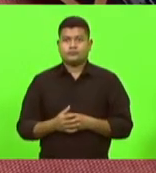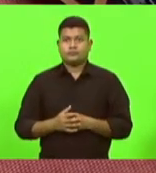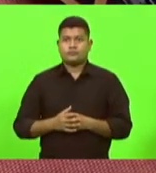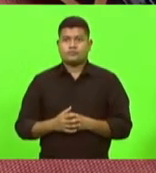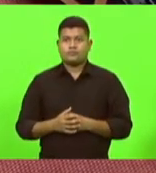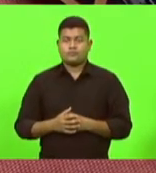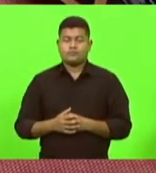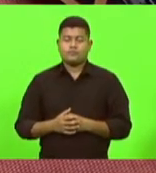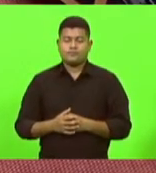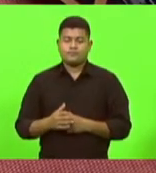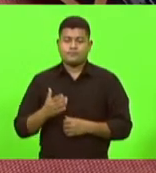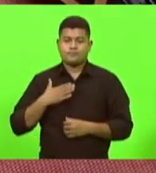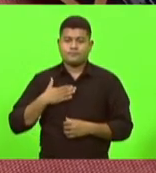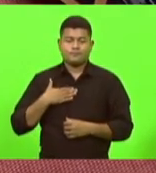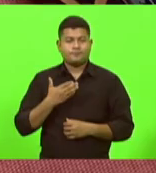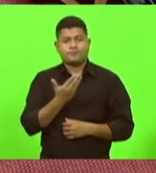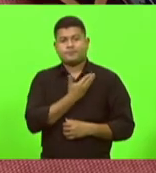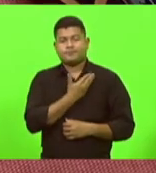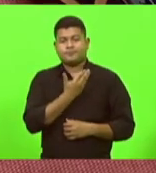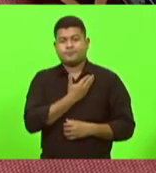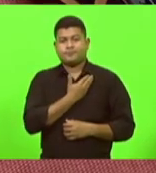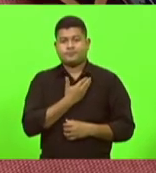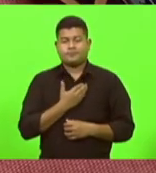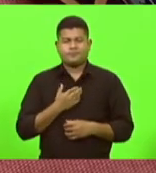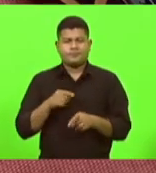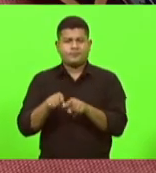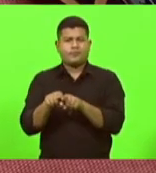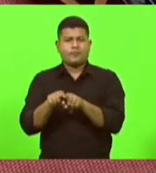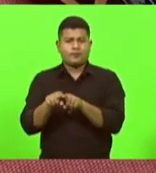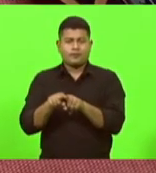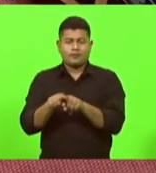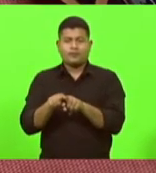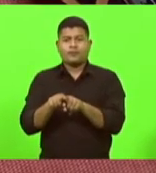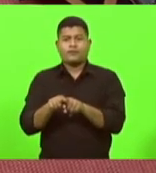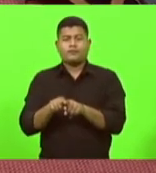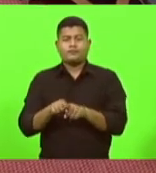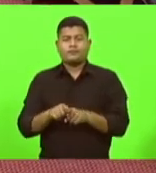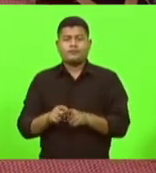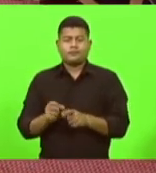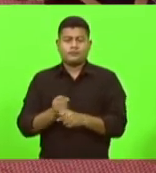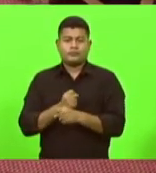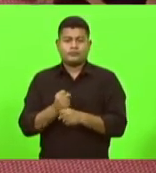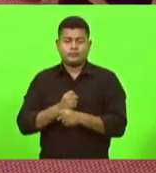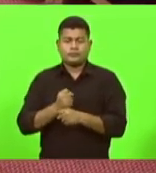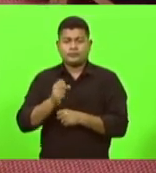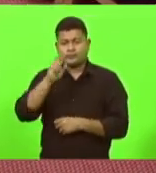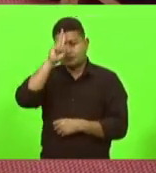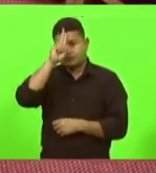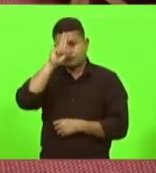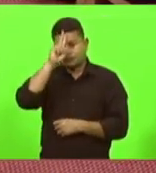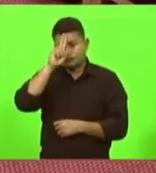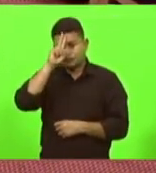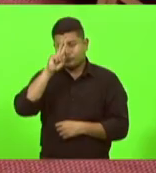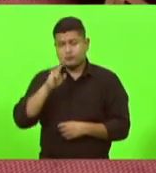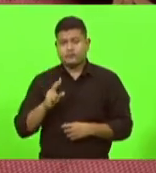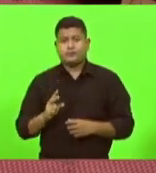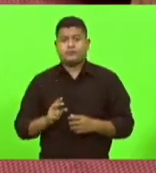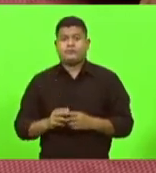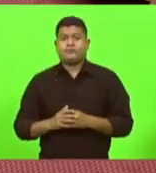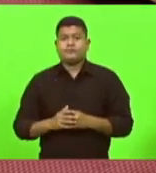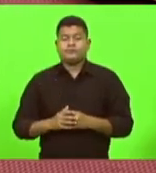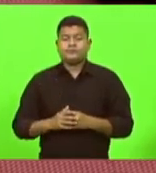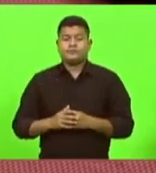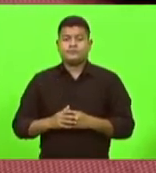Meu amigo, irmão, colega e bancada, pela história, pela